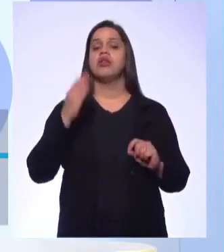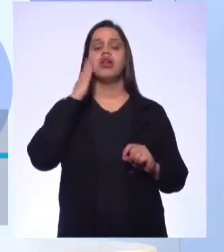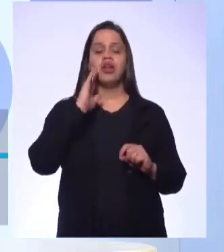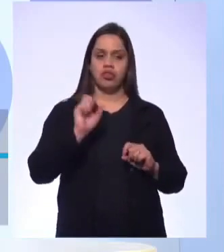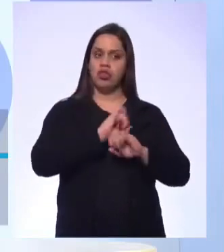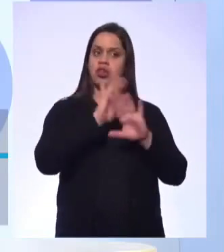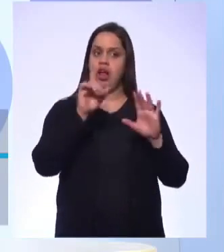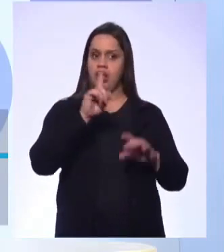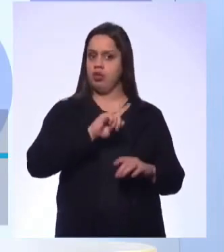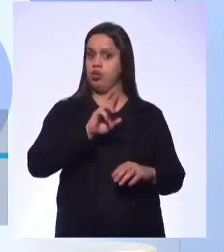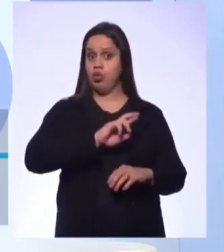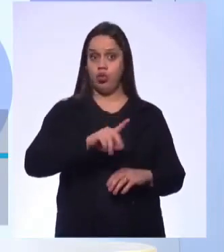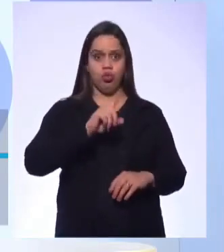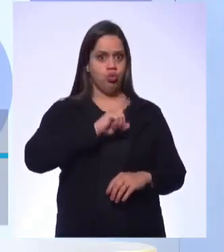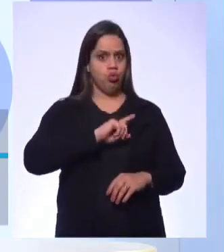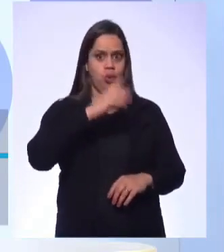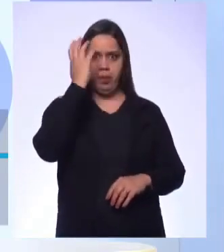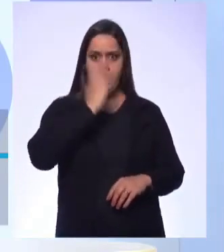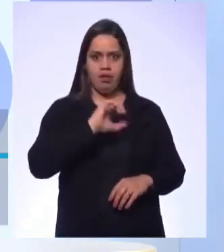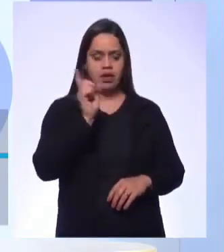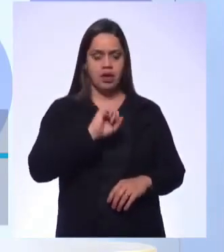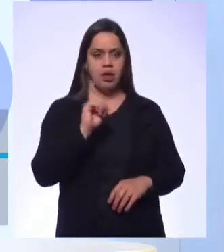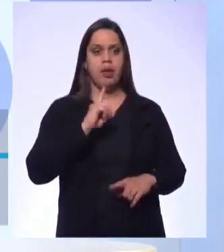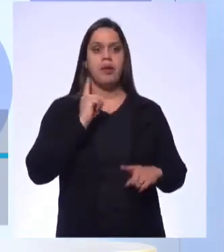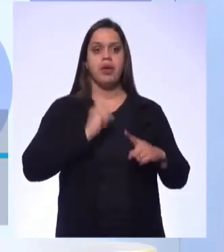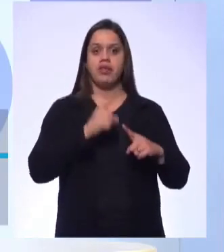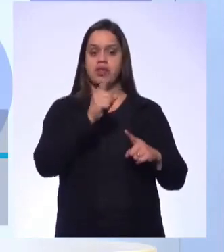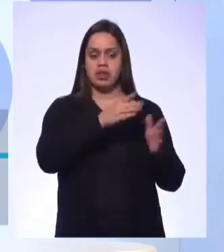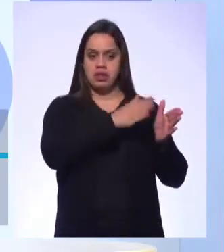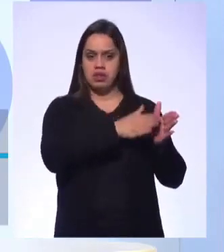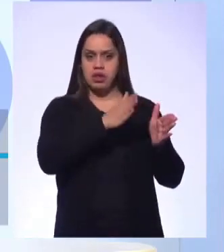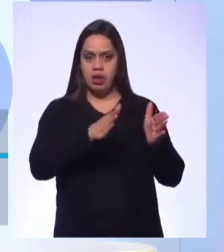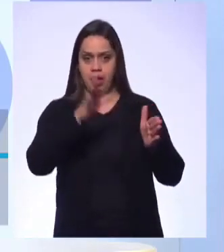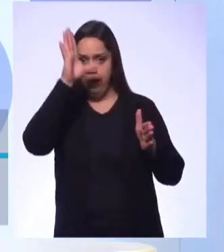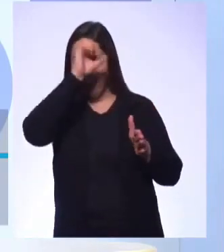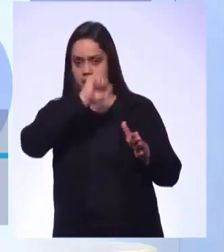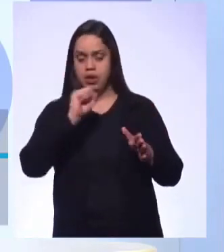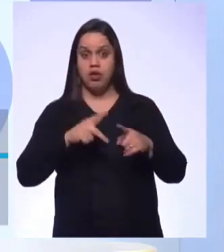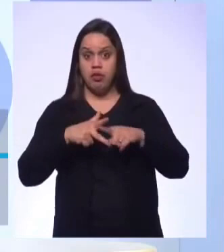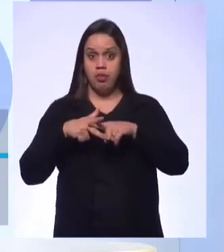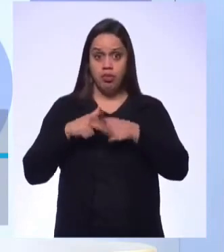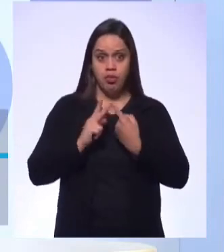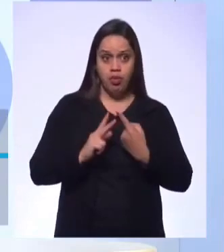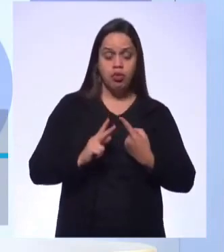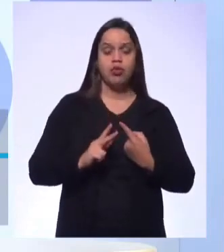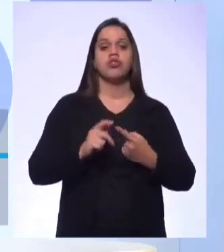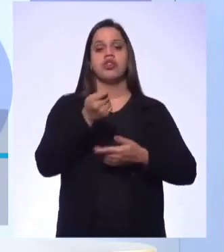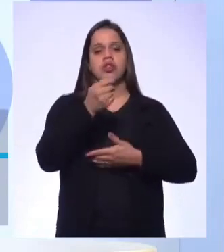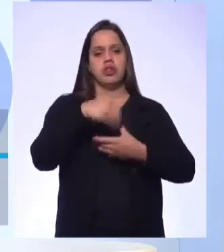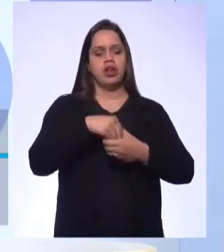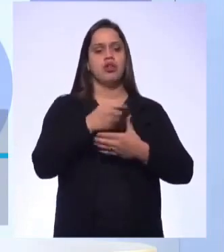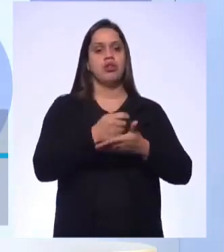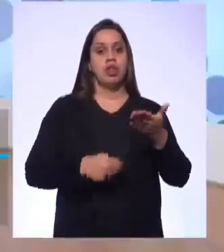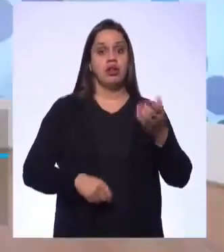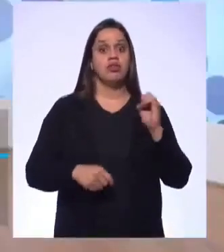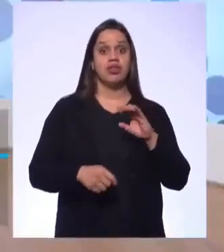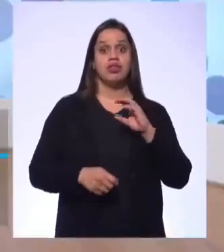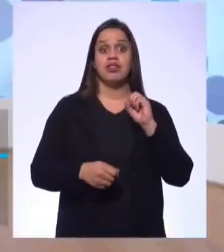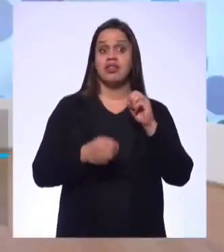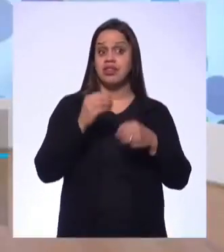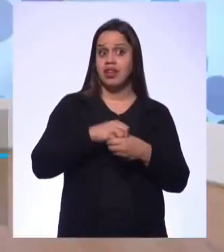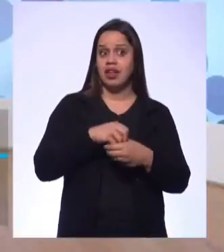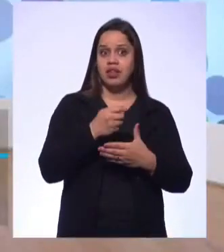perfeitamente, Isabelle, não é bronca, é só porque vocês estão no processo. Então, vamos corrigir isso num texto, né? Se fosse Sim. num